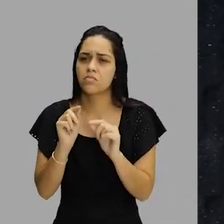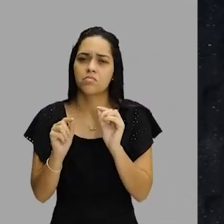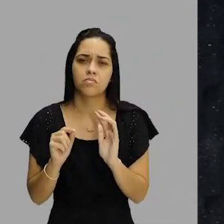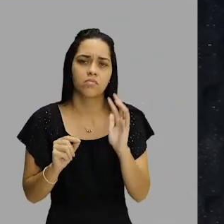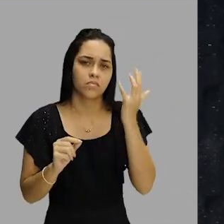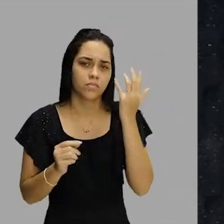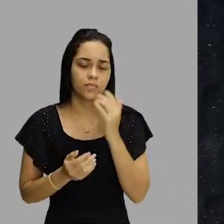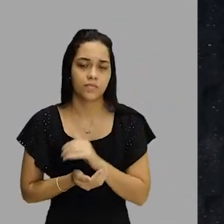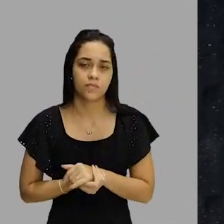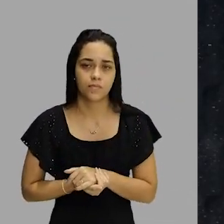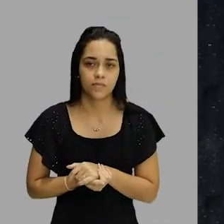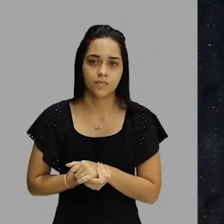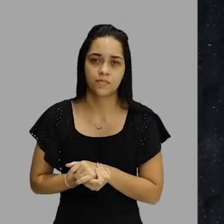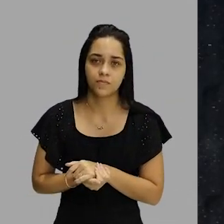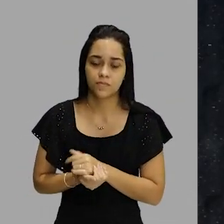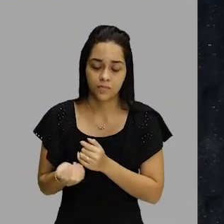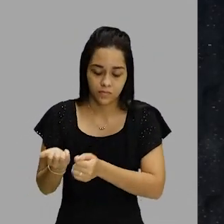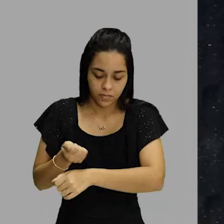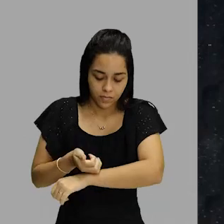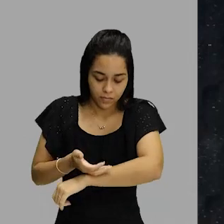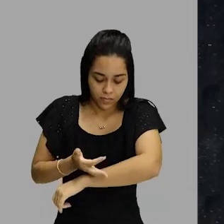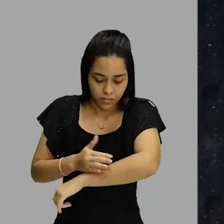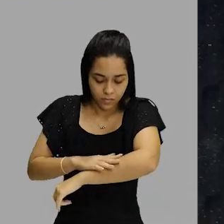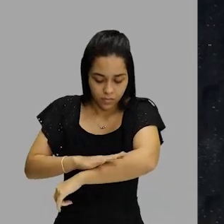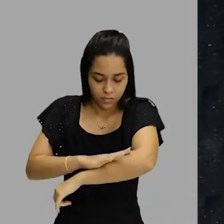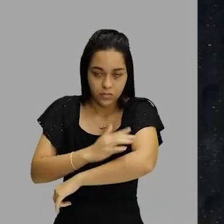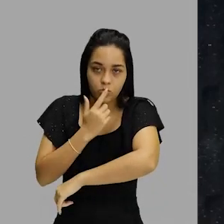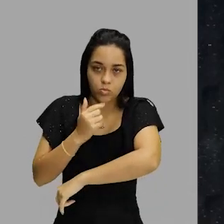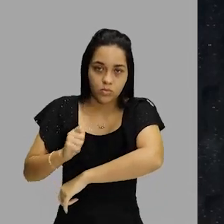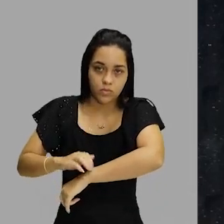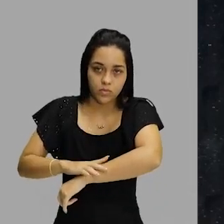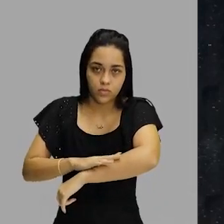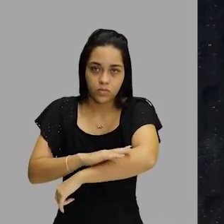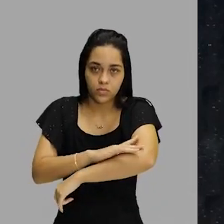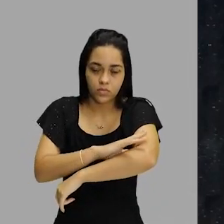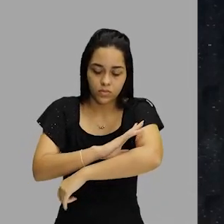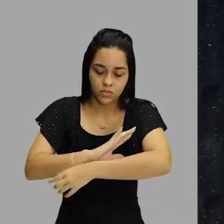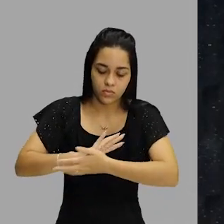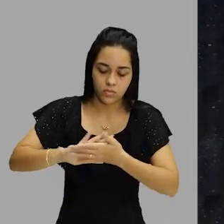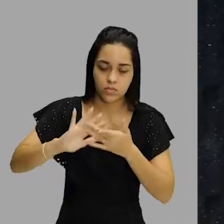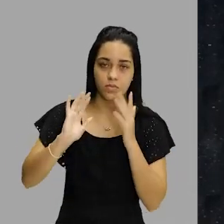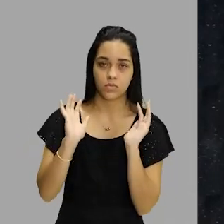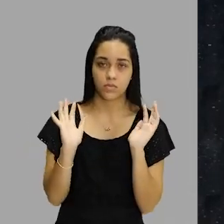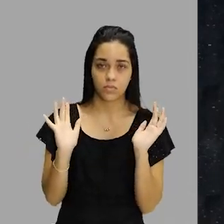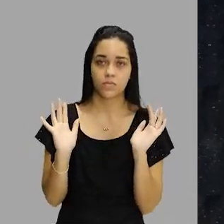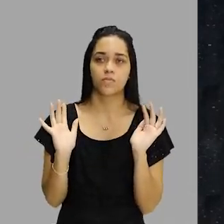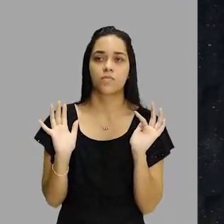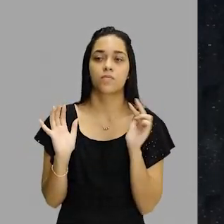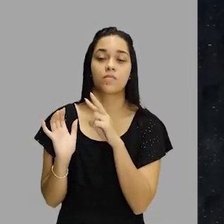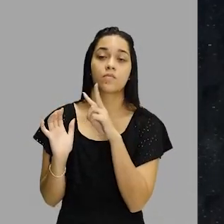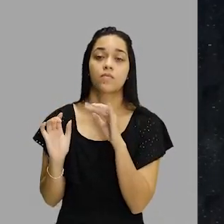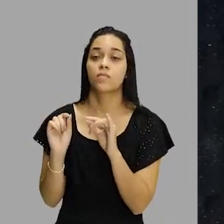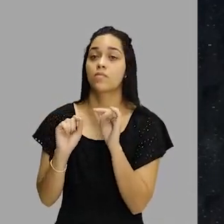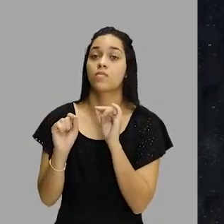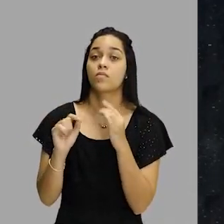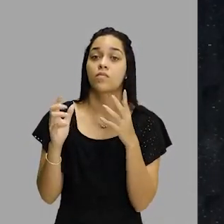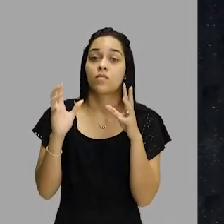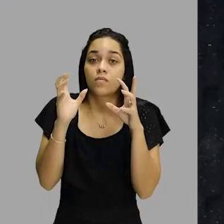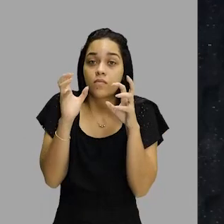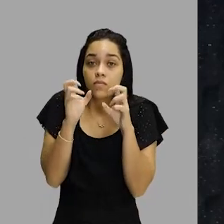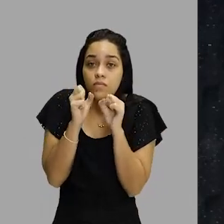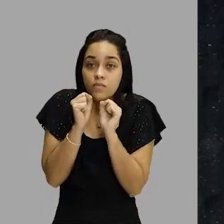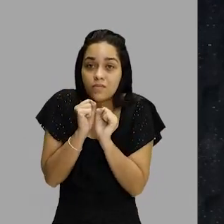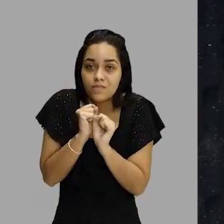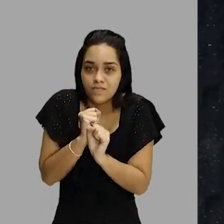acontece ali? Os vasos sanguíneos da região ali dos seus membros, eles vão o quê?